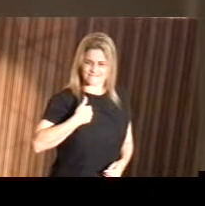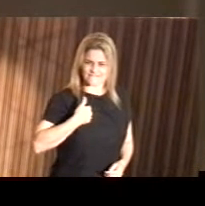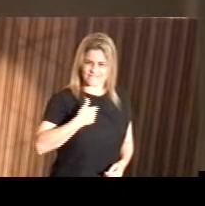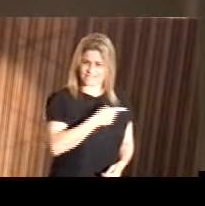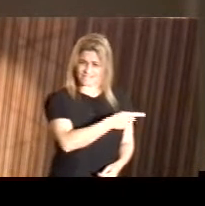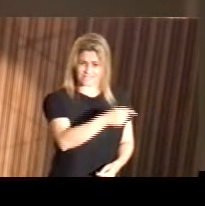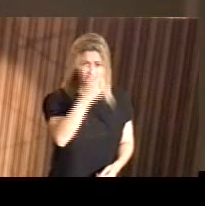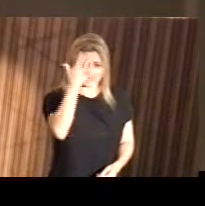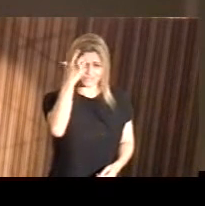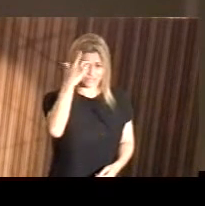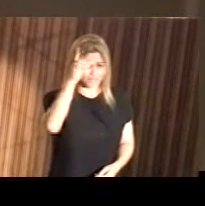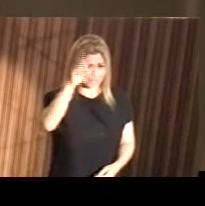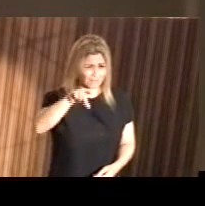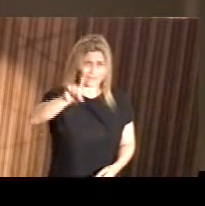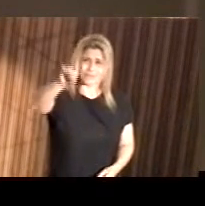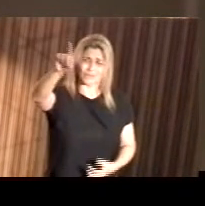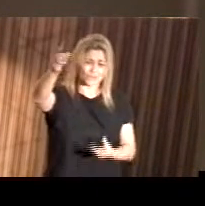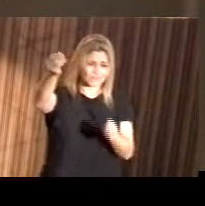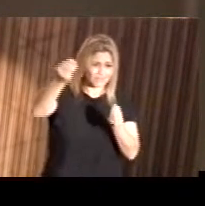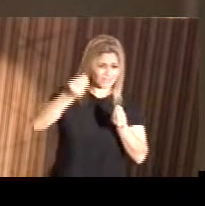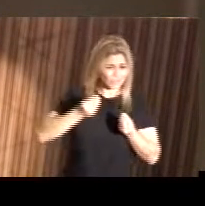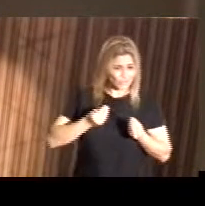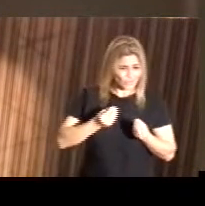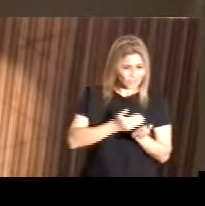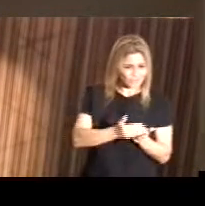eles tinham era bondade do Senhor.